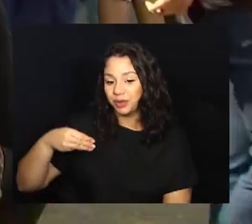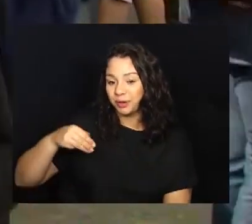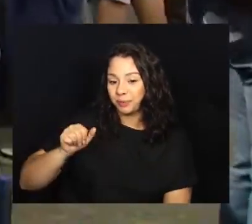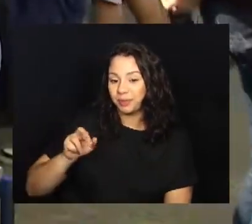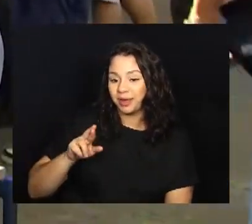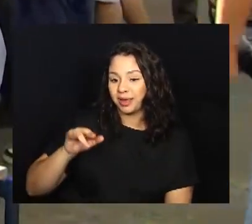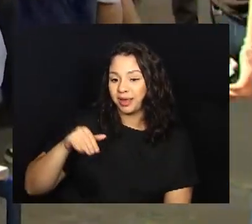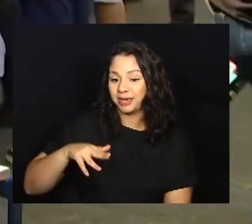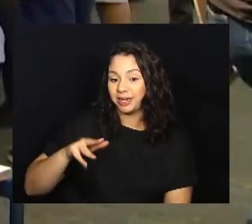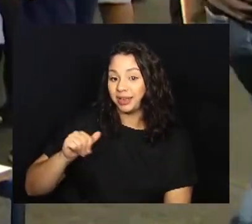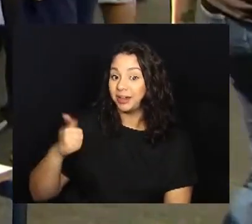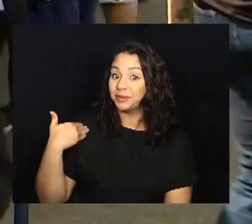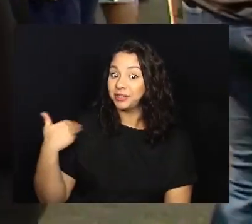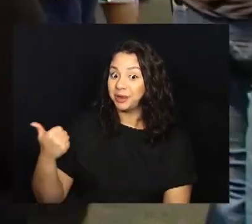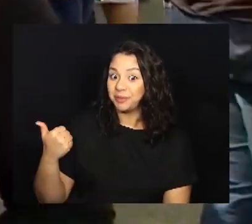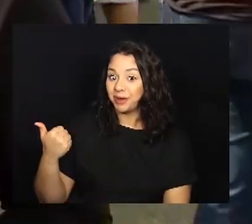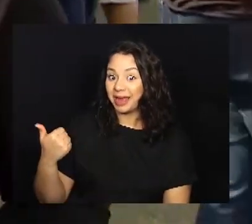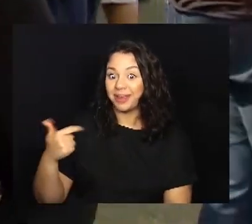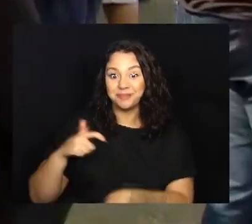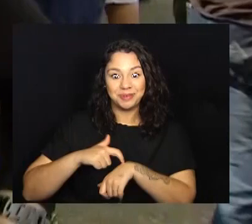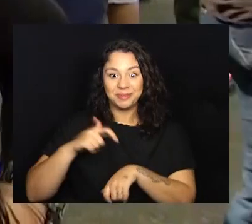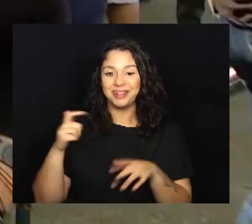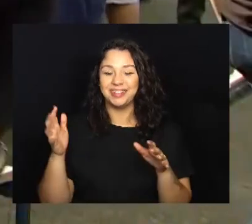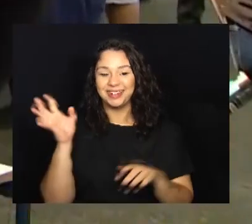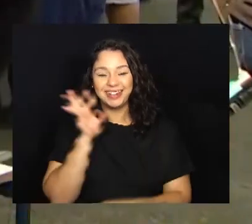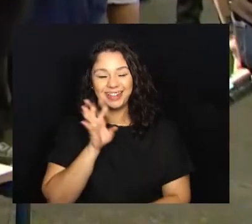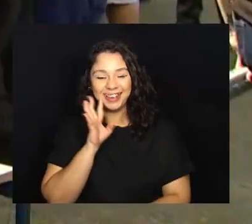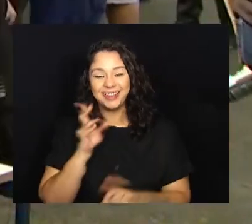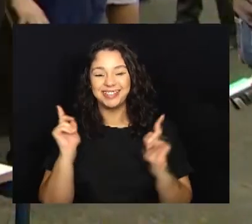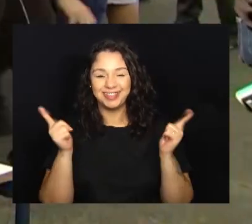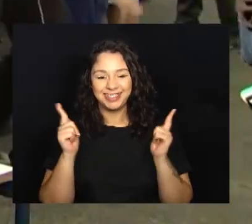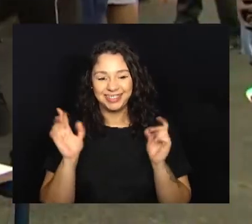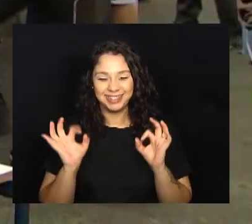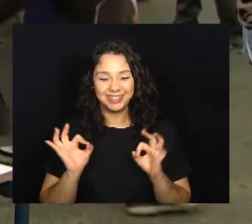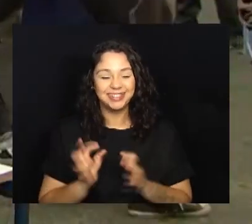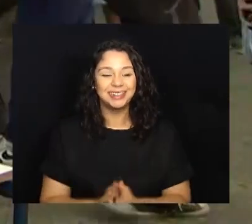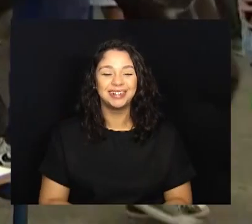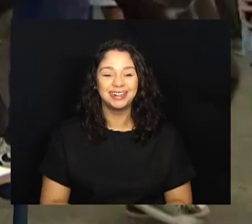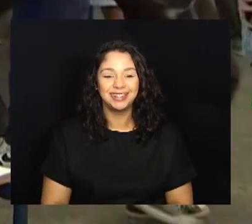chamou. Aí foi um momento bem legal, bem divertido.